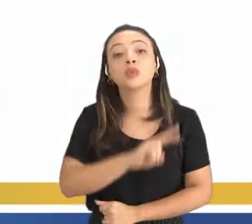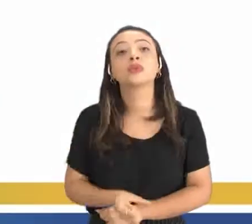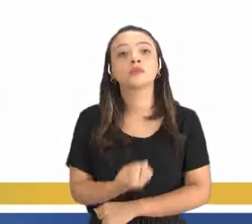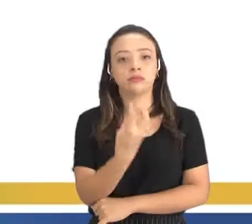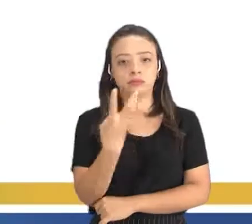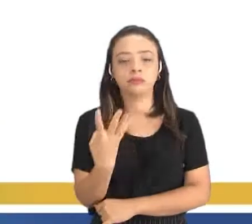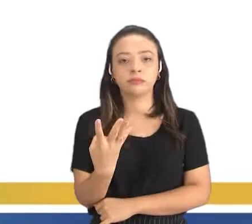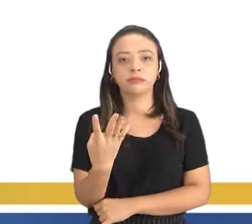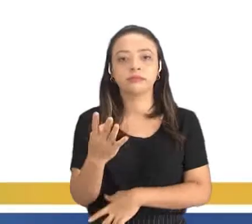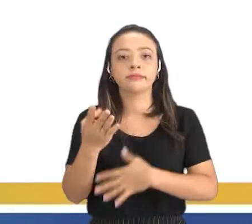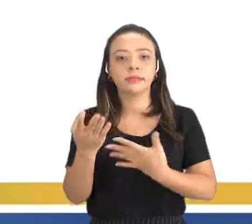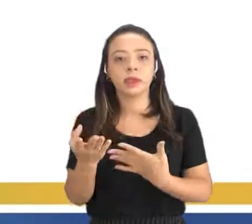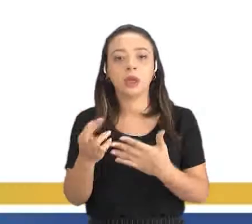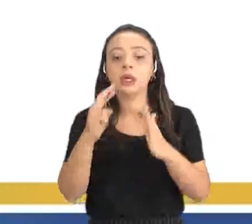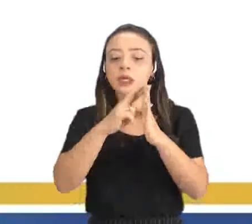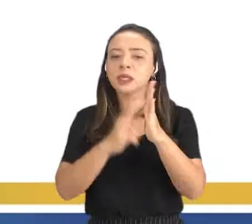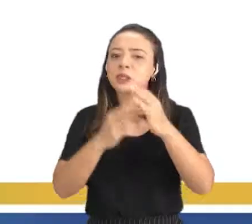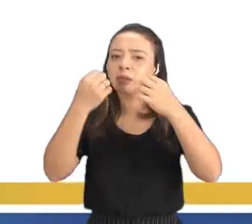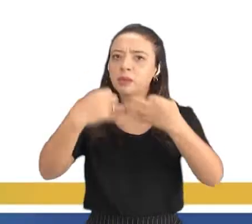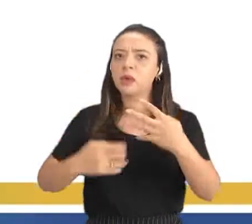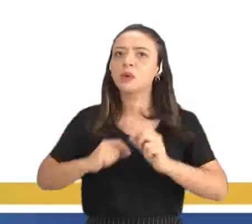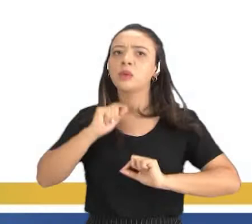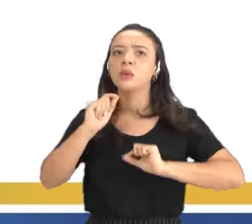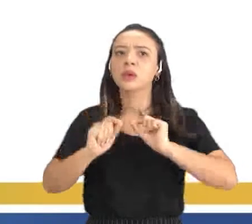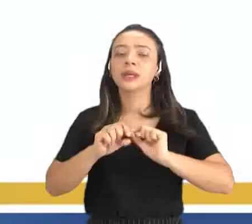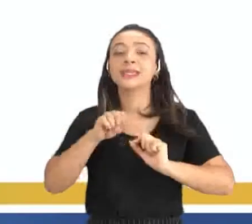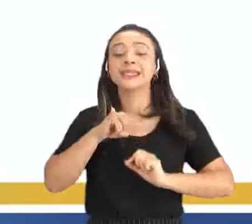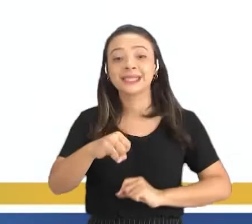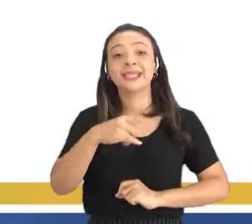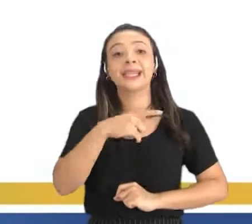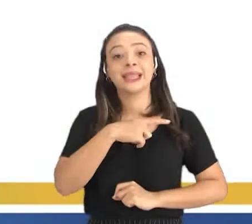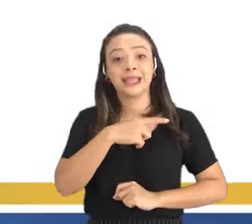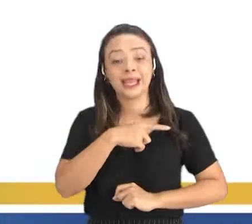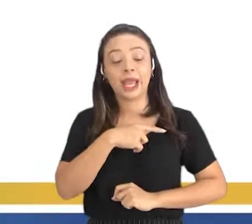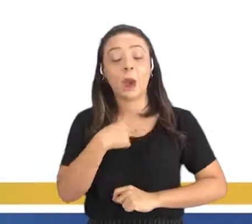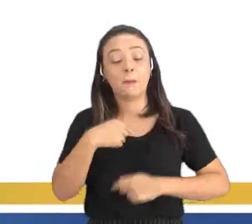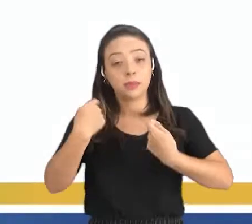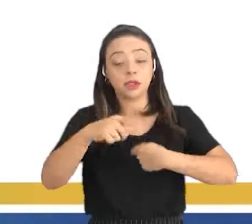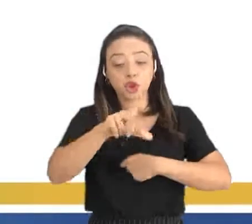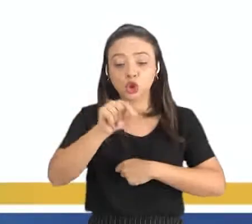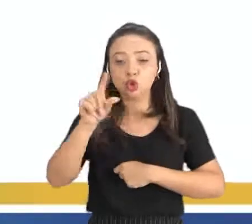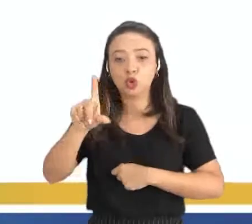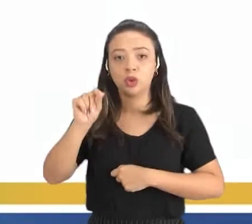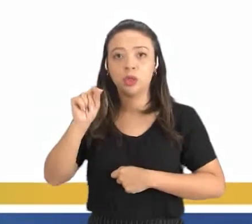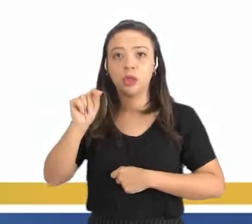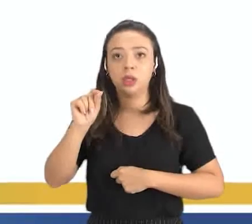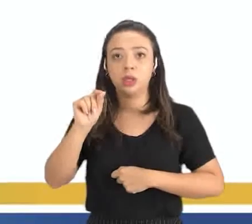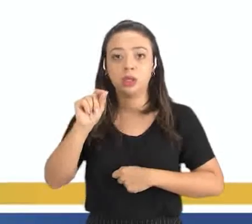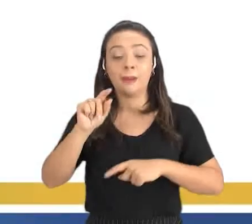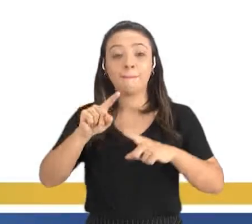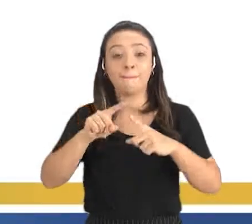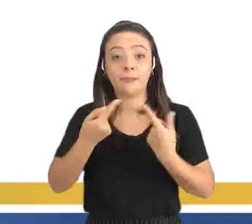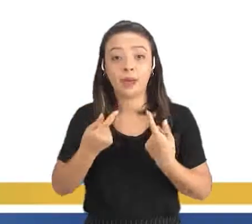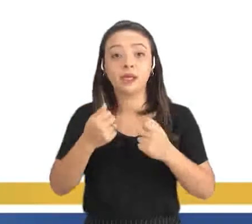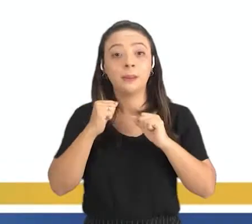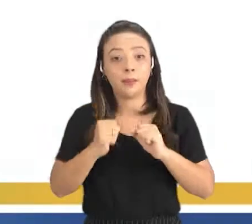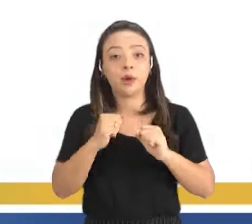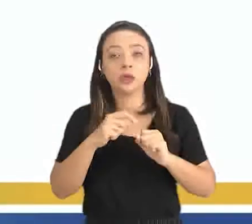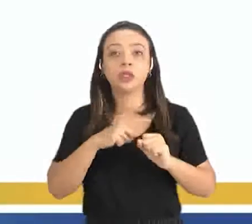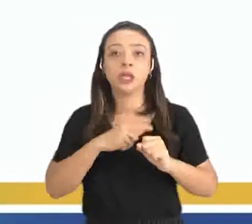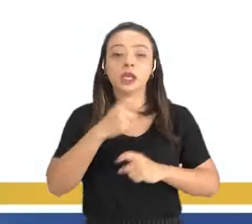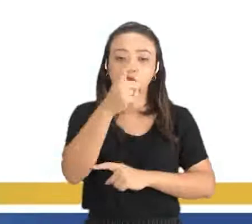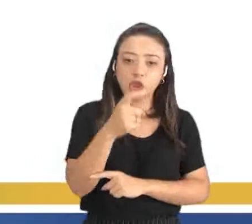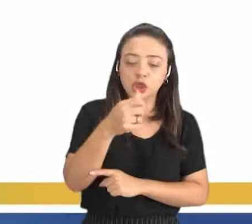Esse princípio, ele afirma que se eu preciso tomar mais de uma decisão e cada uma delas pode ser tomada de x,